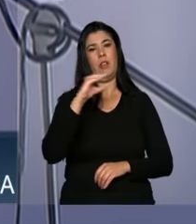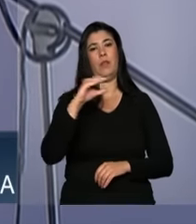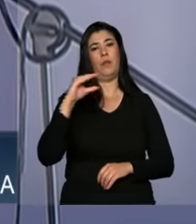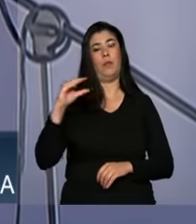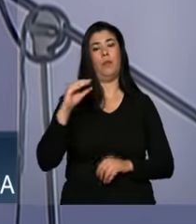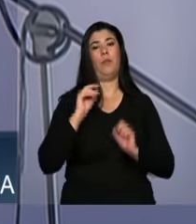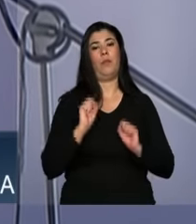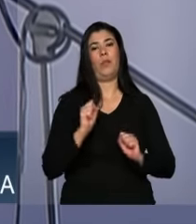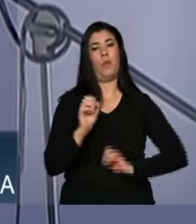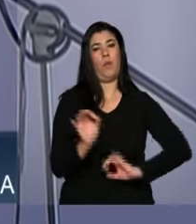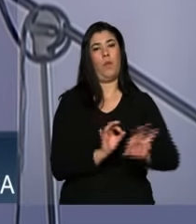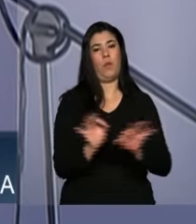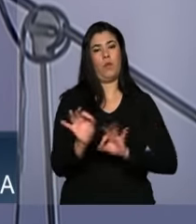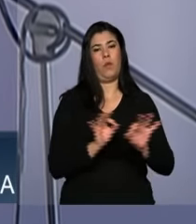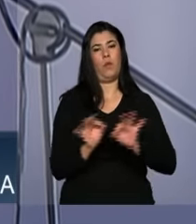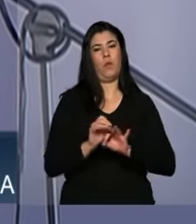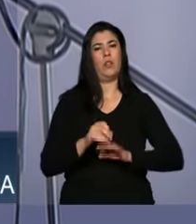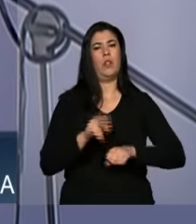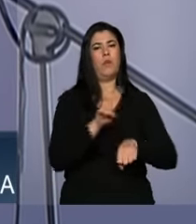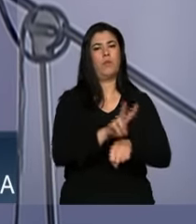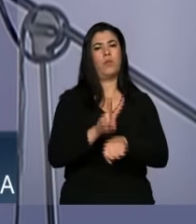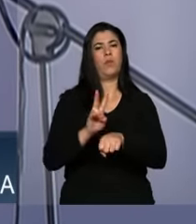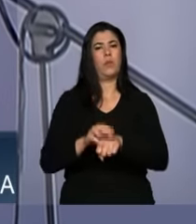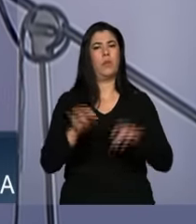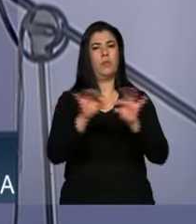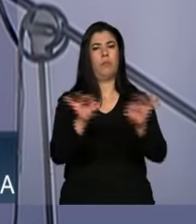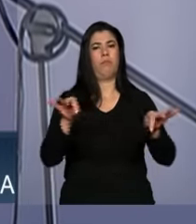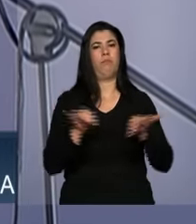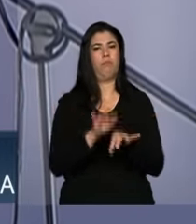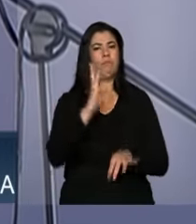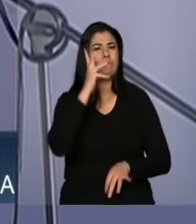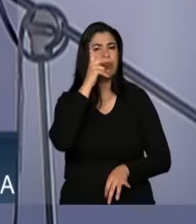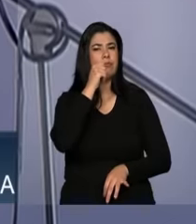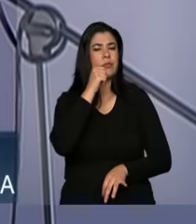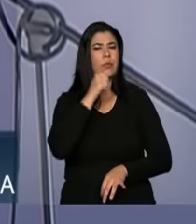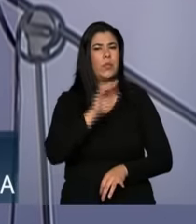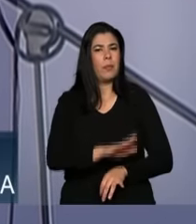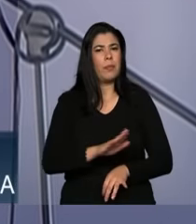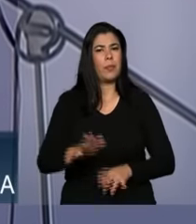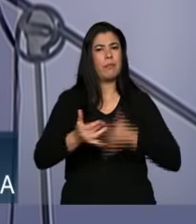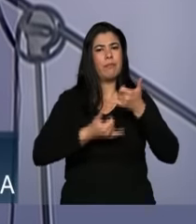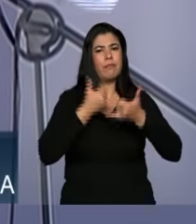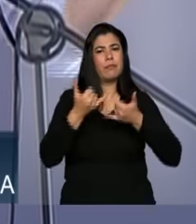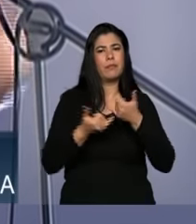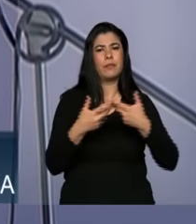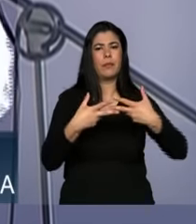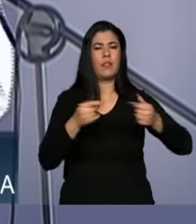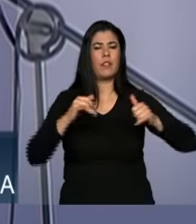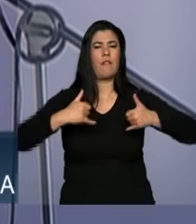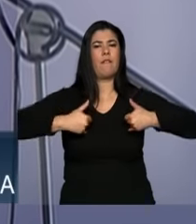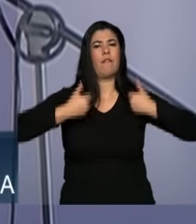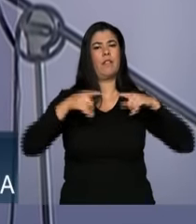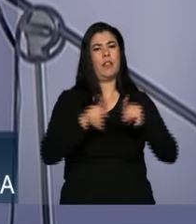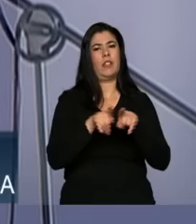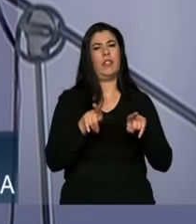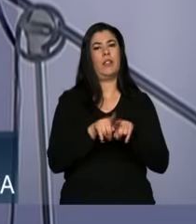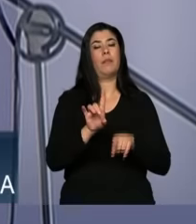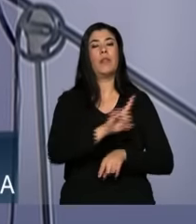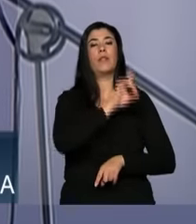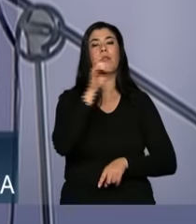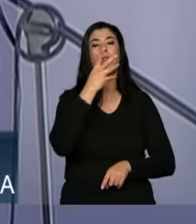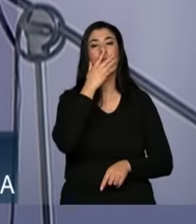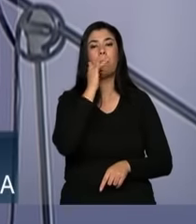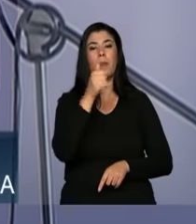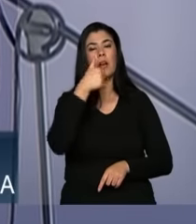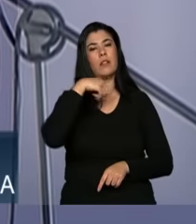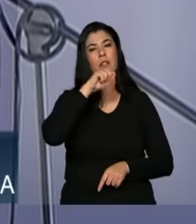para a gente poder organizar e deixar o condomínio bonito, com lugar para a criançada, para fazer a festa das crianças, do Dia dos Pais,